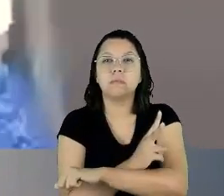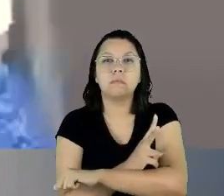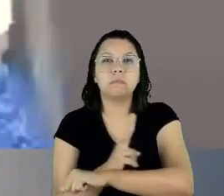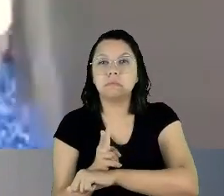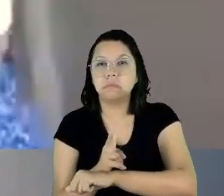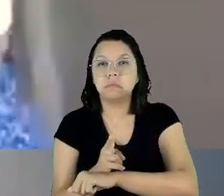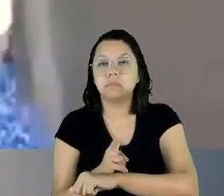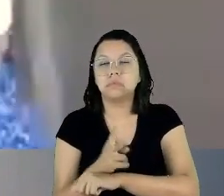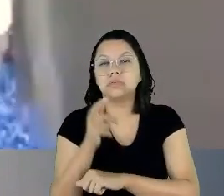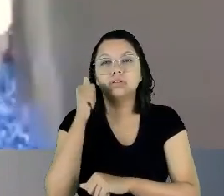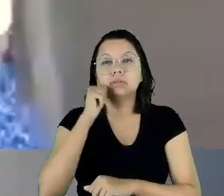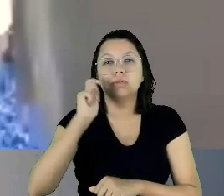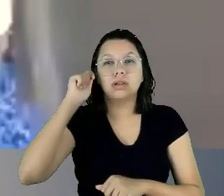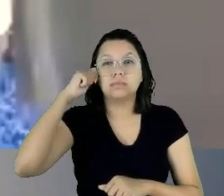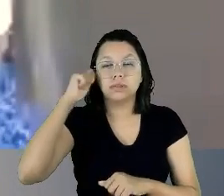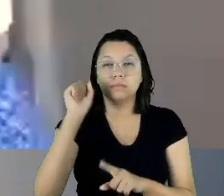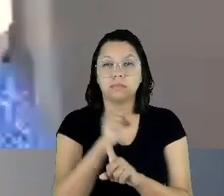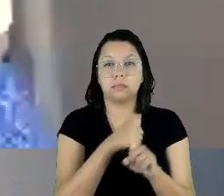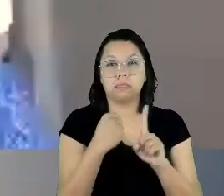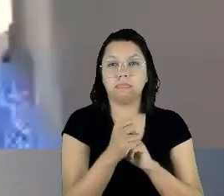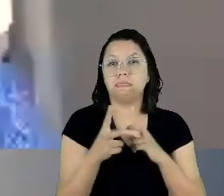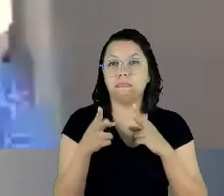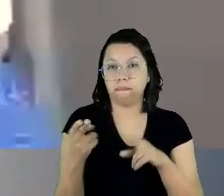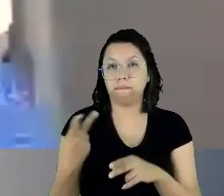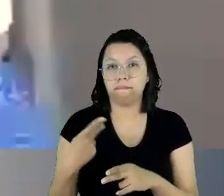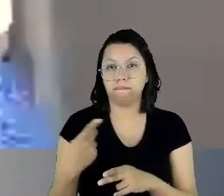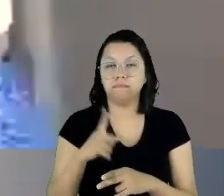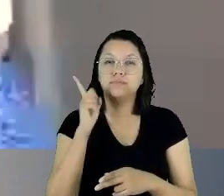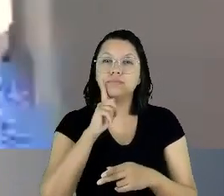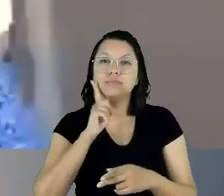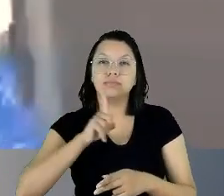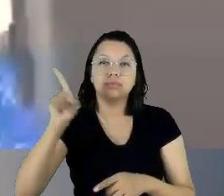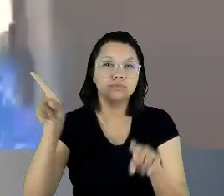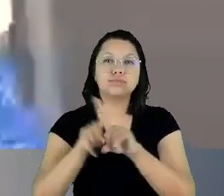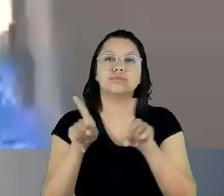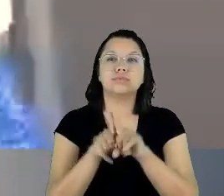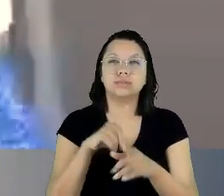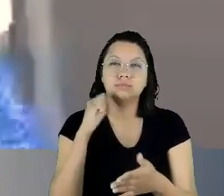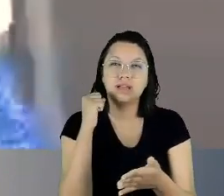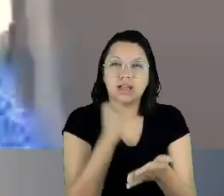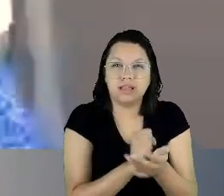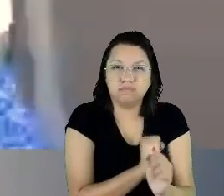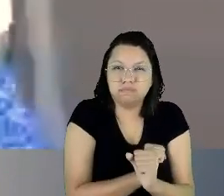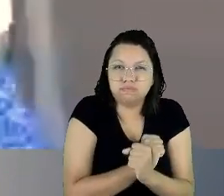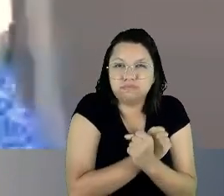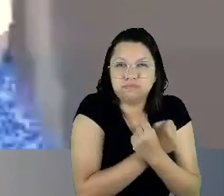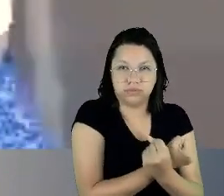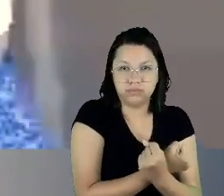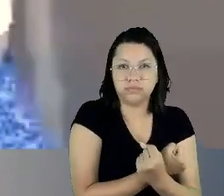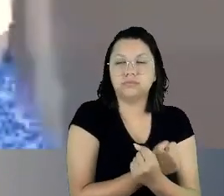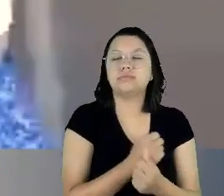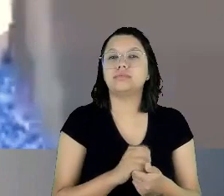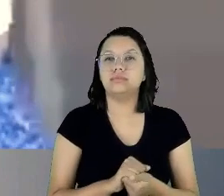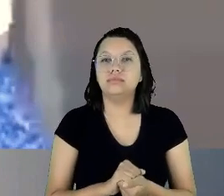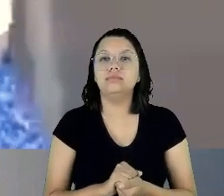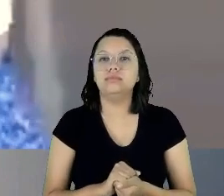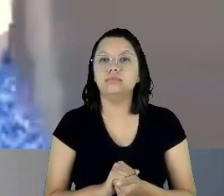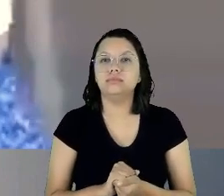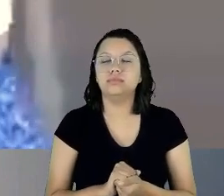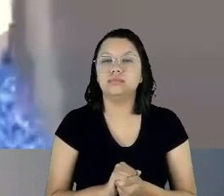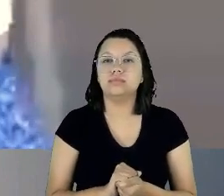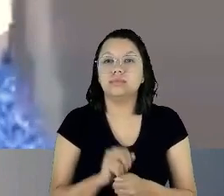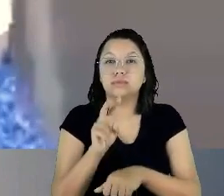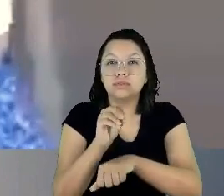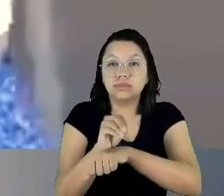castidade, né, das mulheres negras em sociedades como a nossa, como a norte-americana, marcada pelo colonialismo e pela